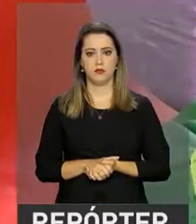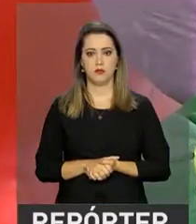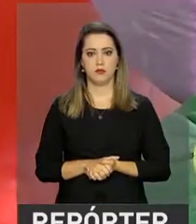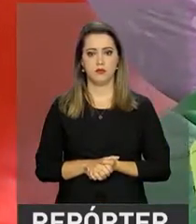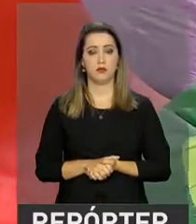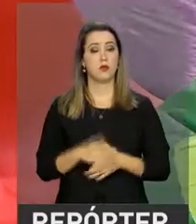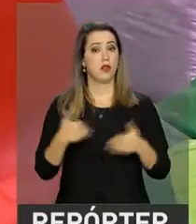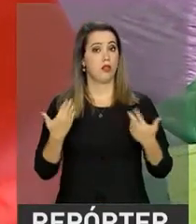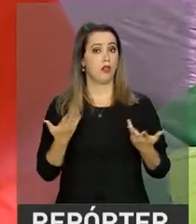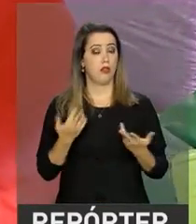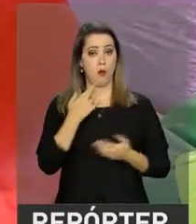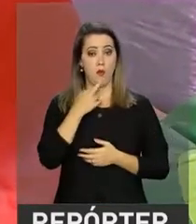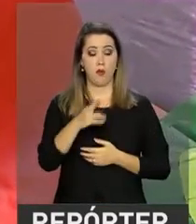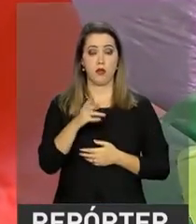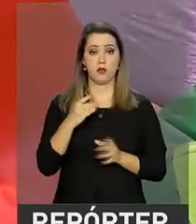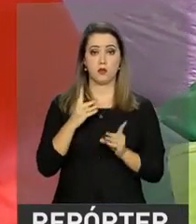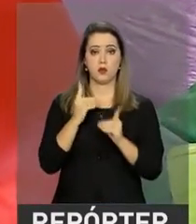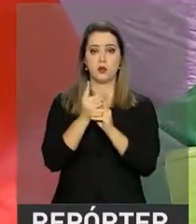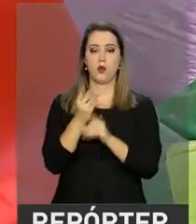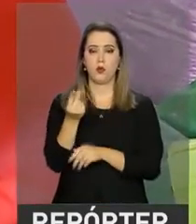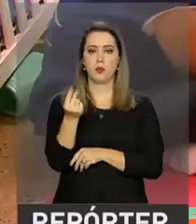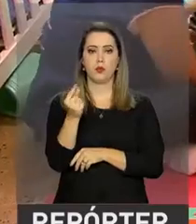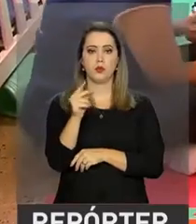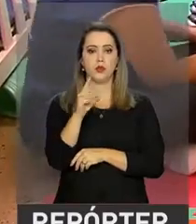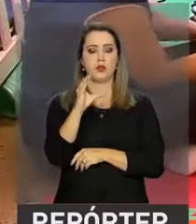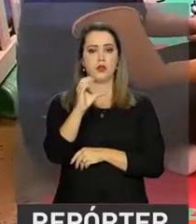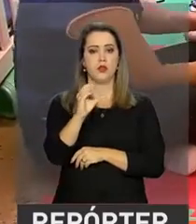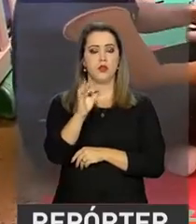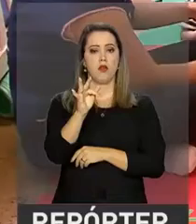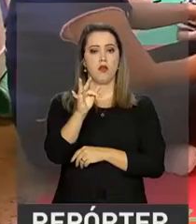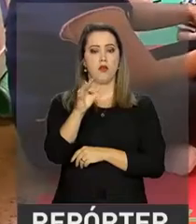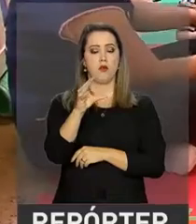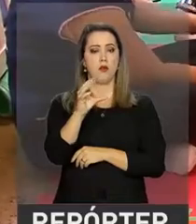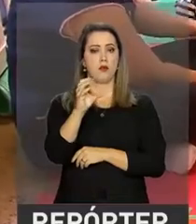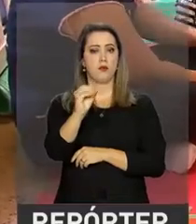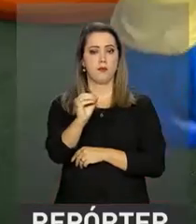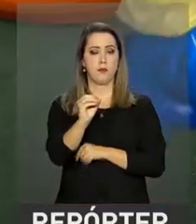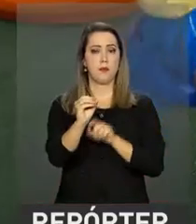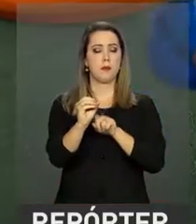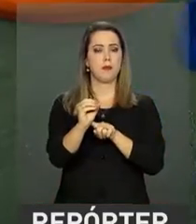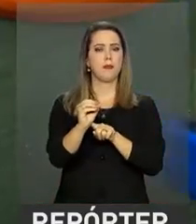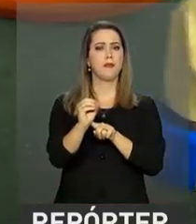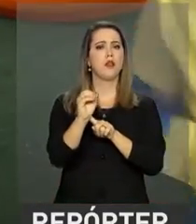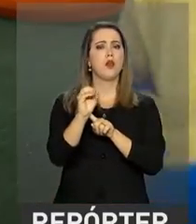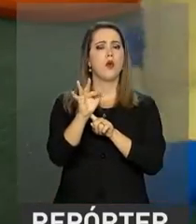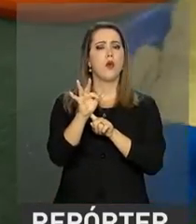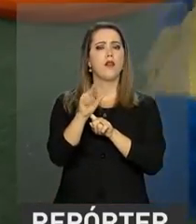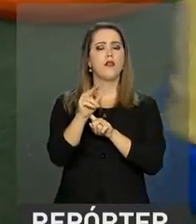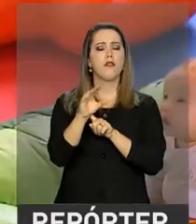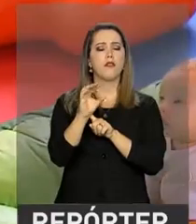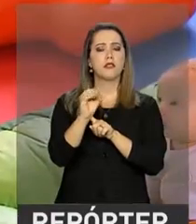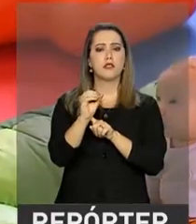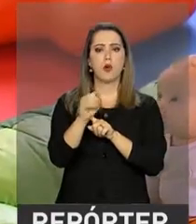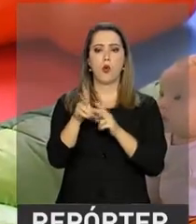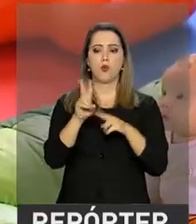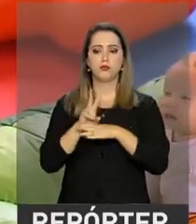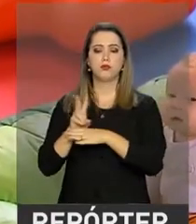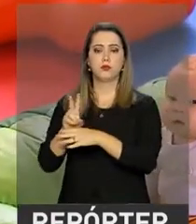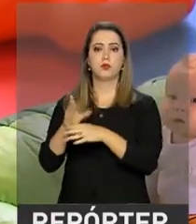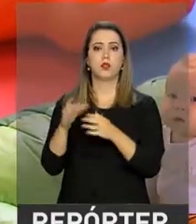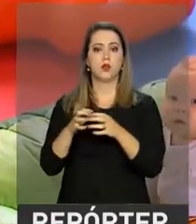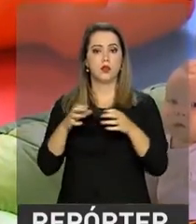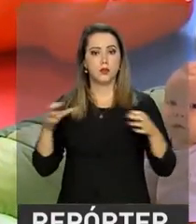a solução da noble encontrou no fundo constitucional de financiamento do centro-oeste e o negócio deu tão certo que ela está